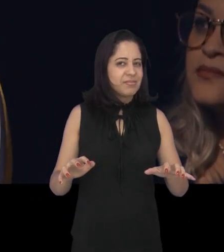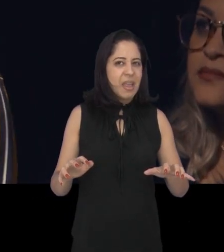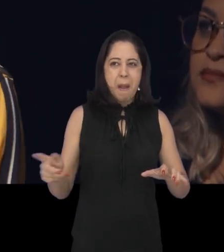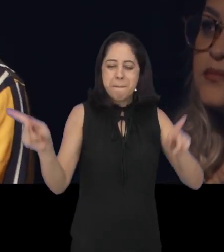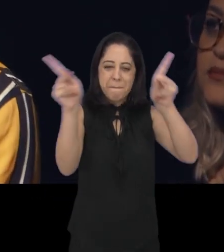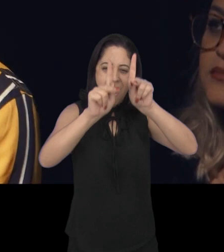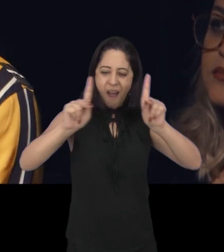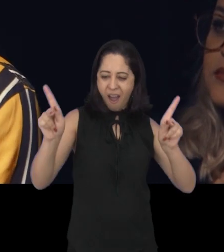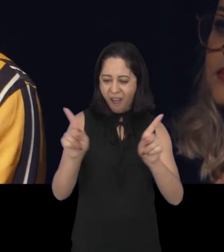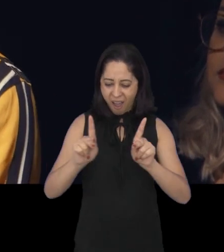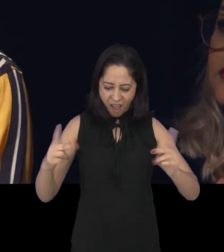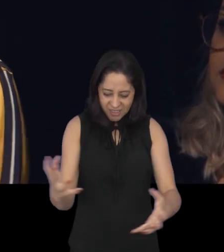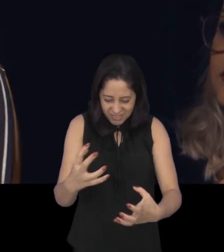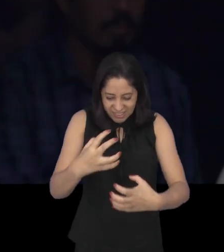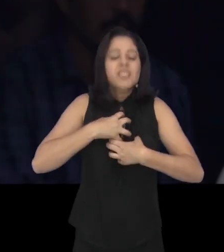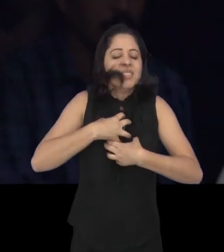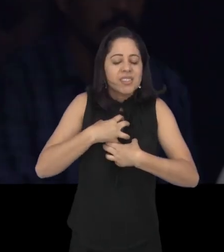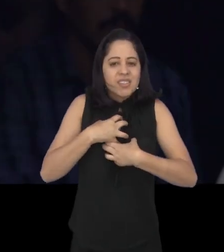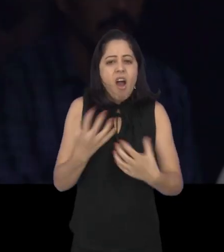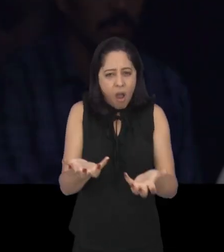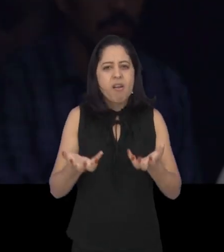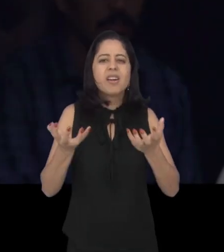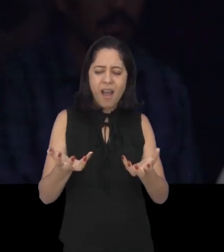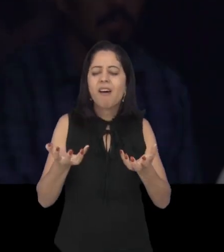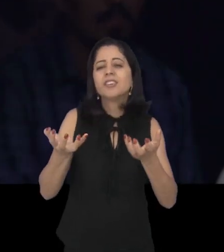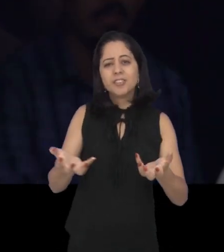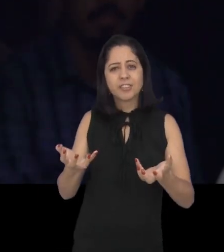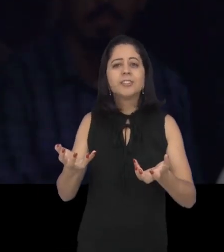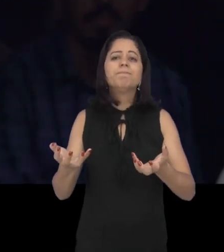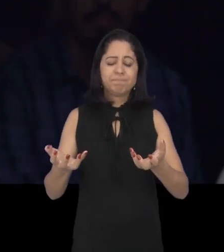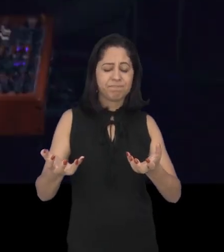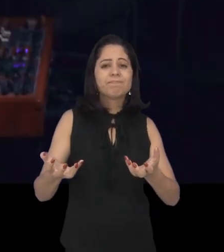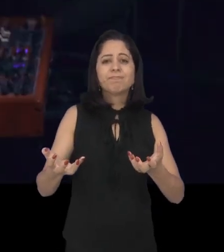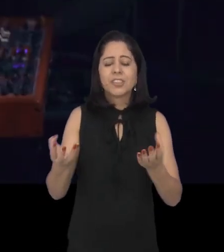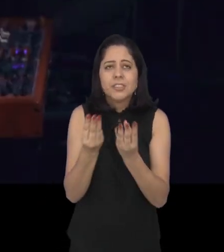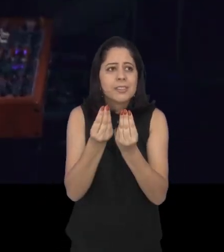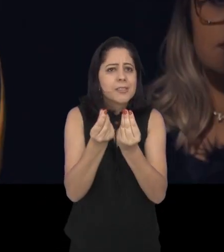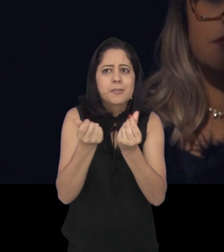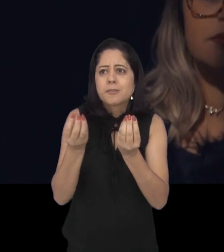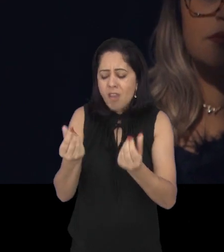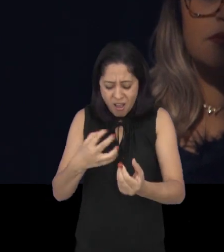a falta de paz. Que falta me faz essa falta de malícia?